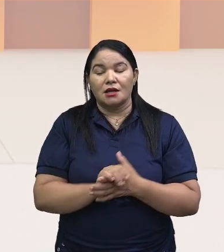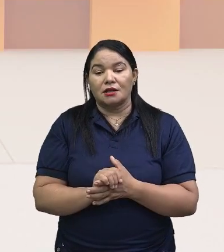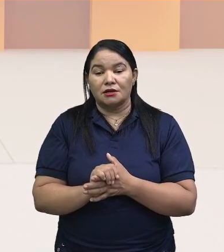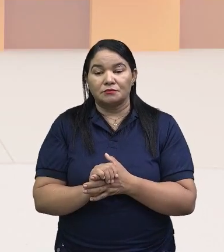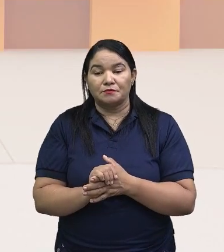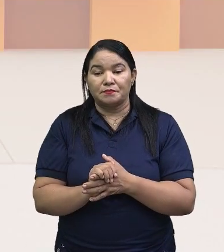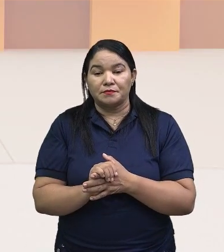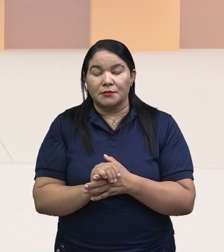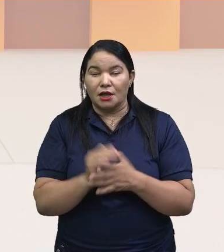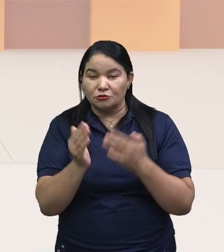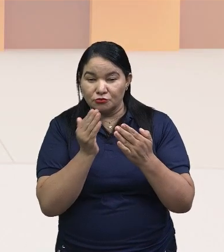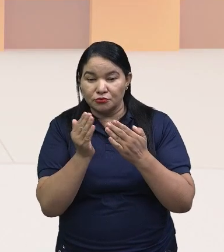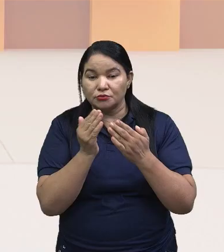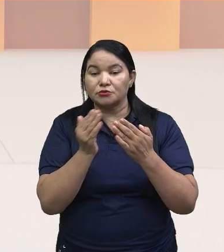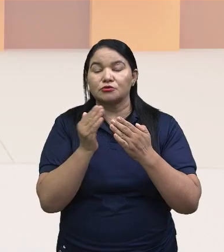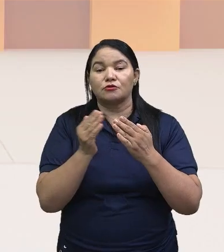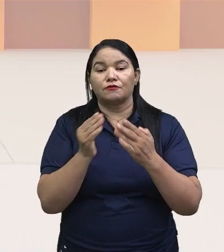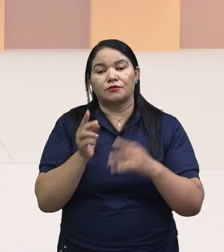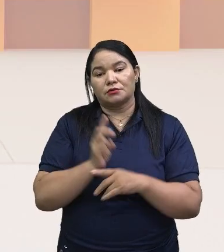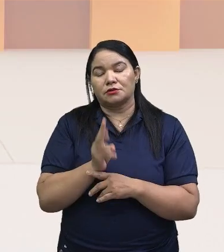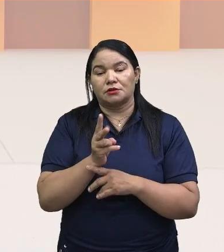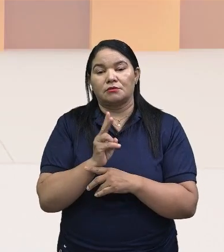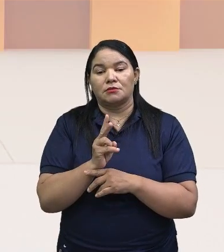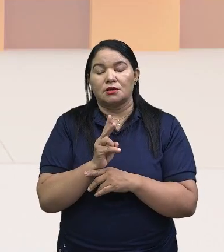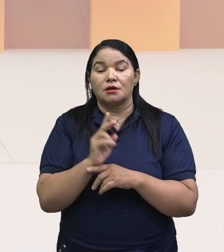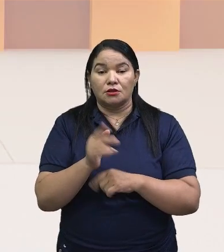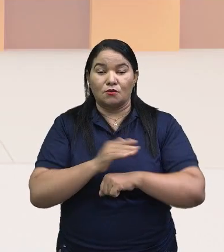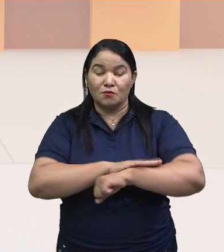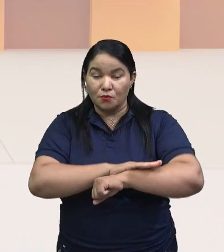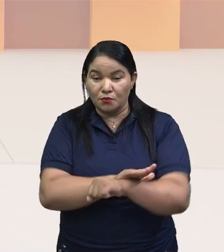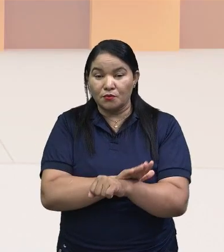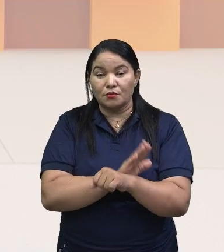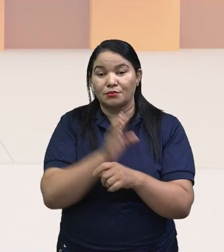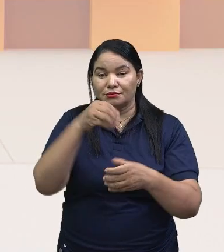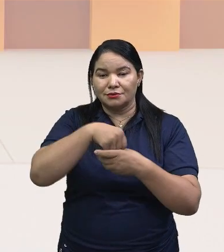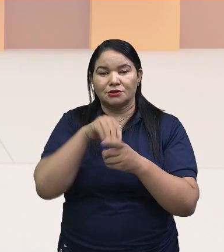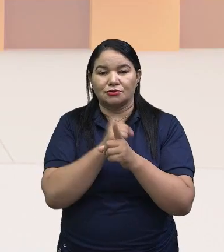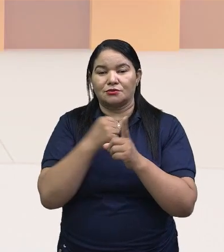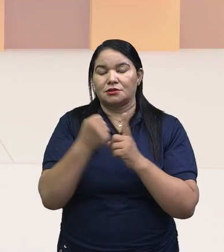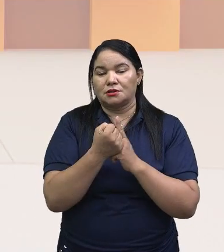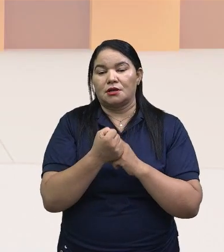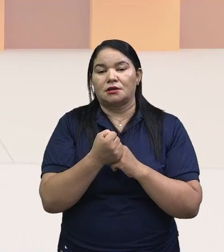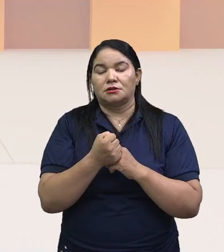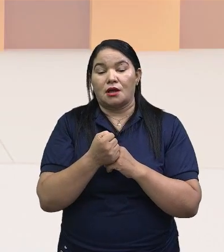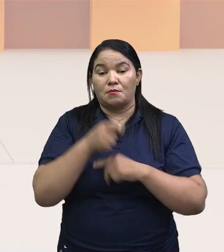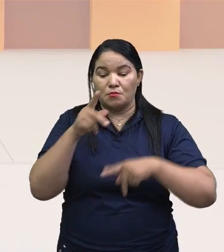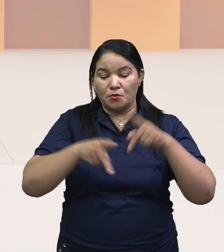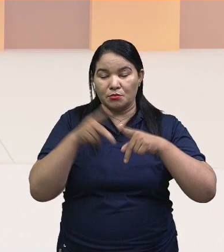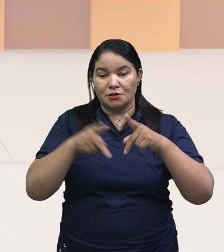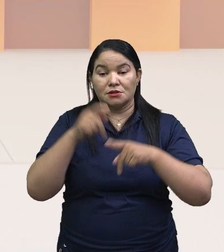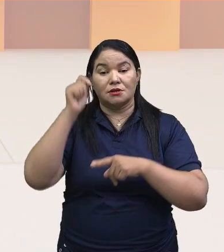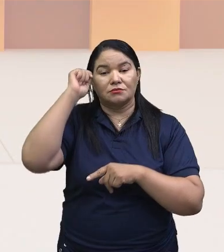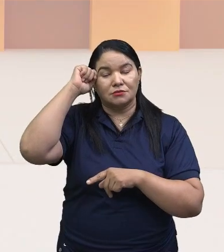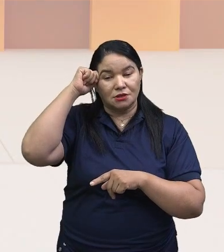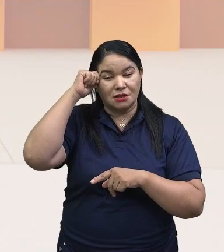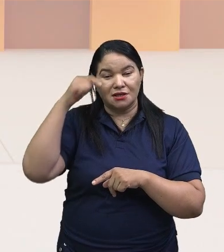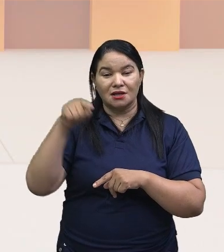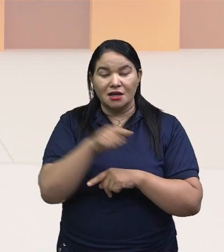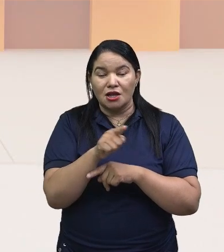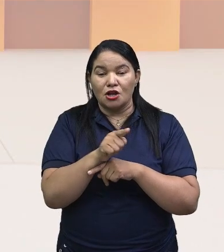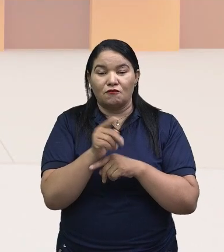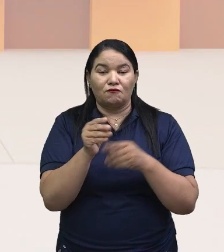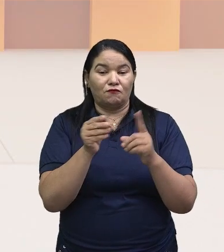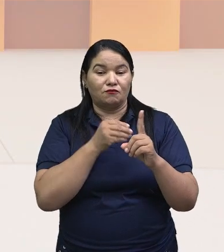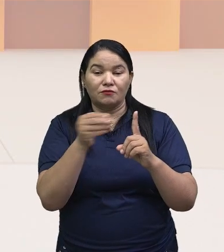Então, o racismo estrutural, ele está enraizado na nossa sociedade e coloca a população negra como ali